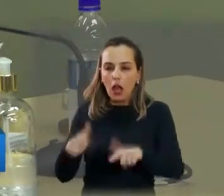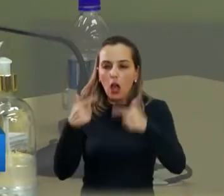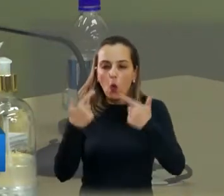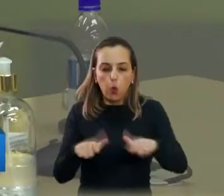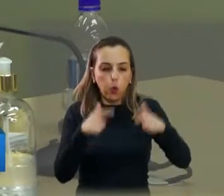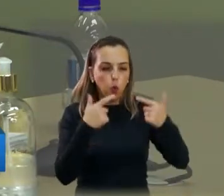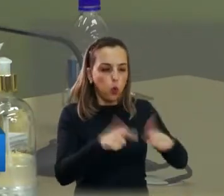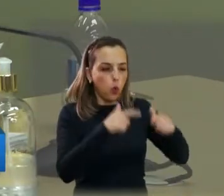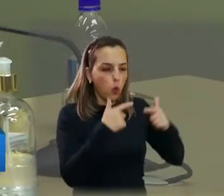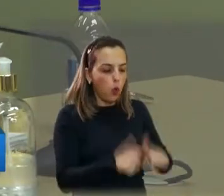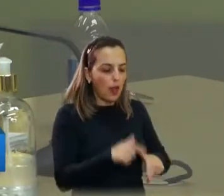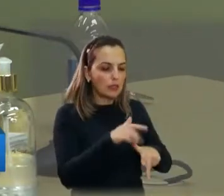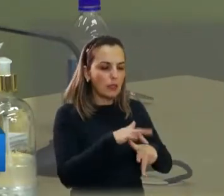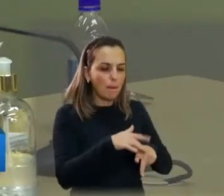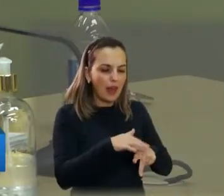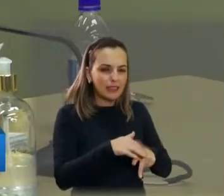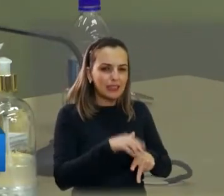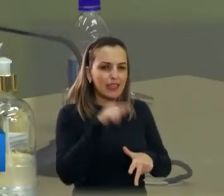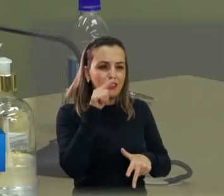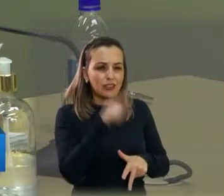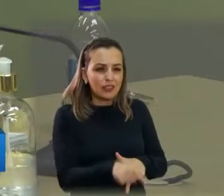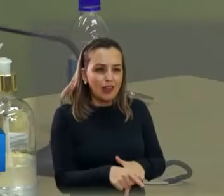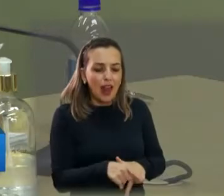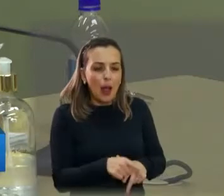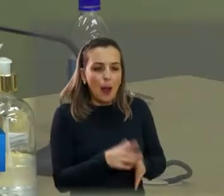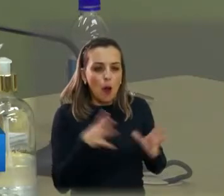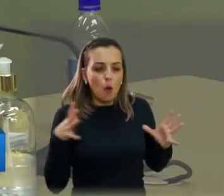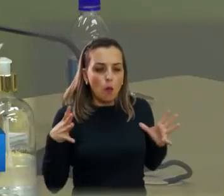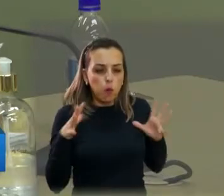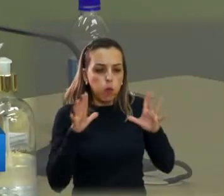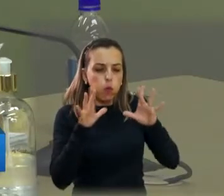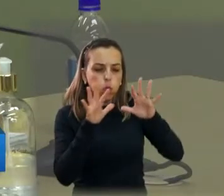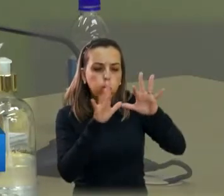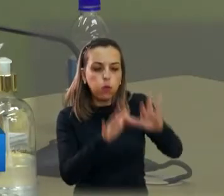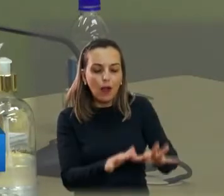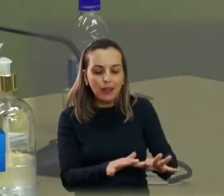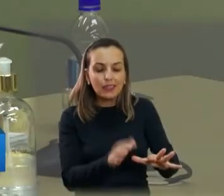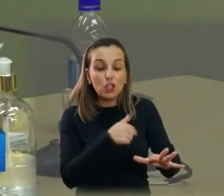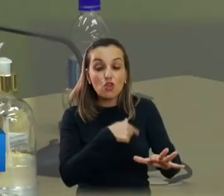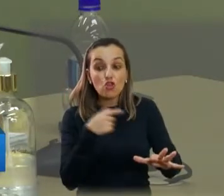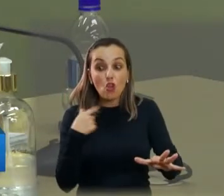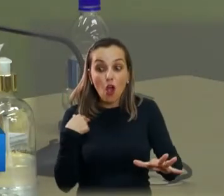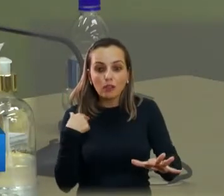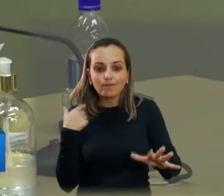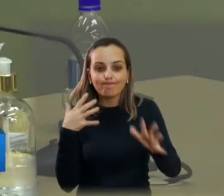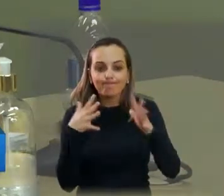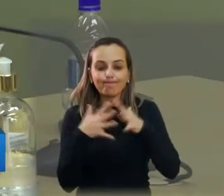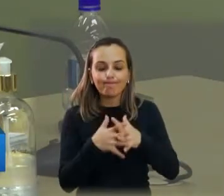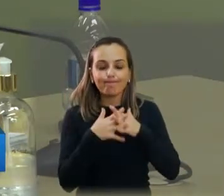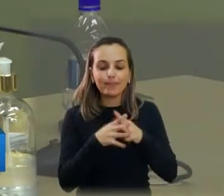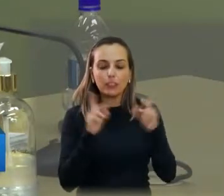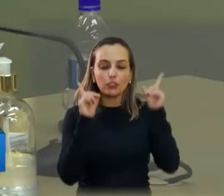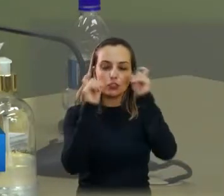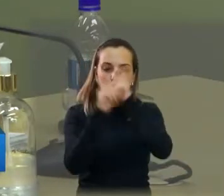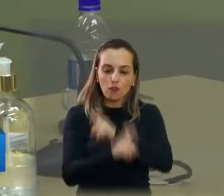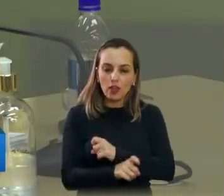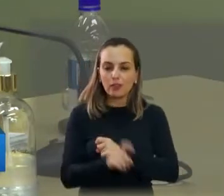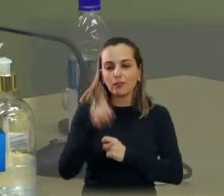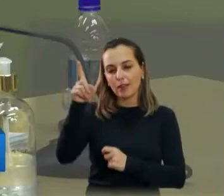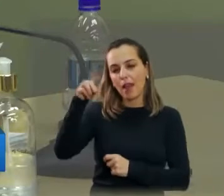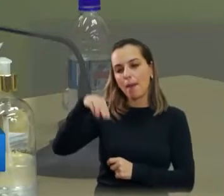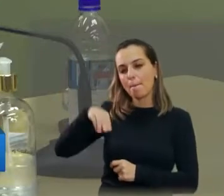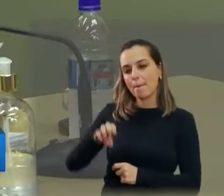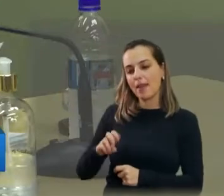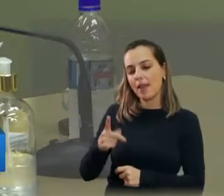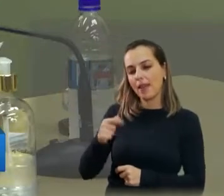você vai trabalhar, ver os pacientes ali se acumulando e a dificuldade nossa da gente tirar. No Meliado, a mesma coisa, ver